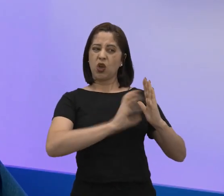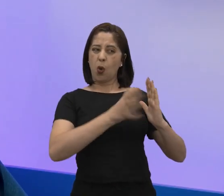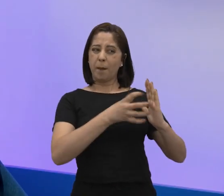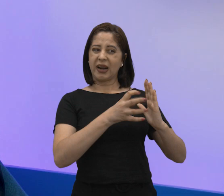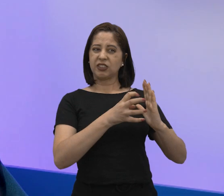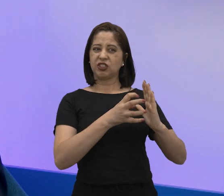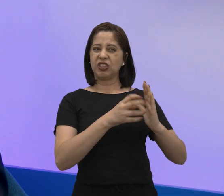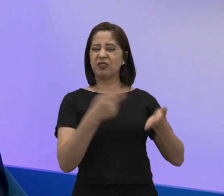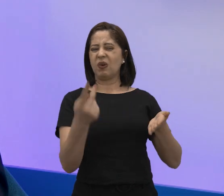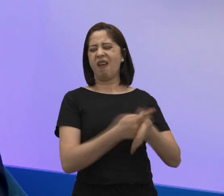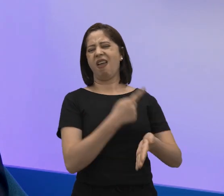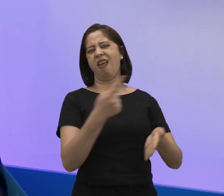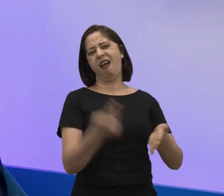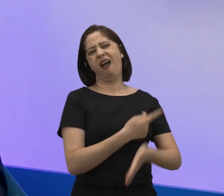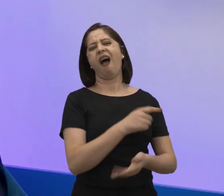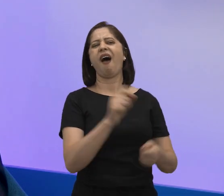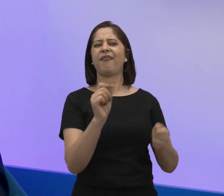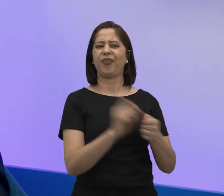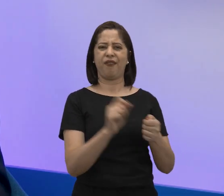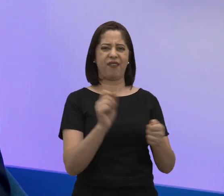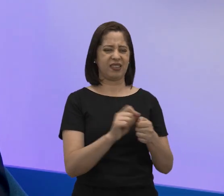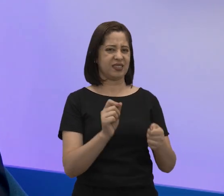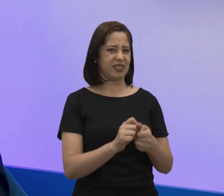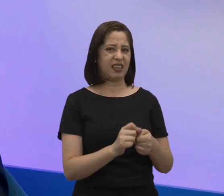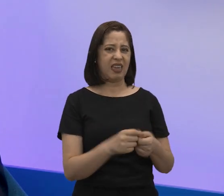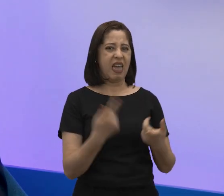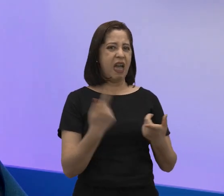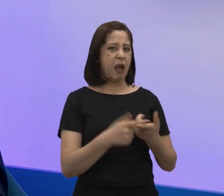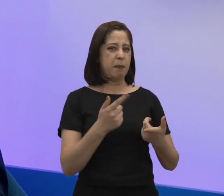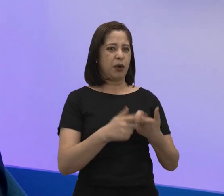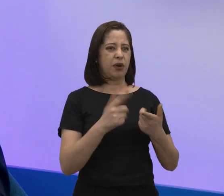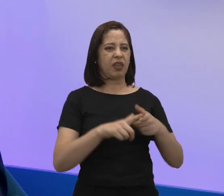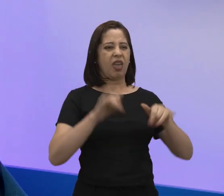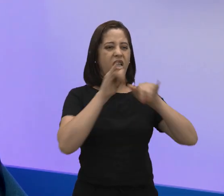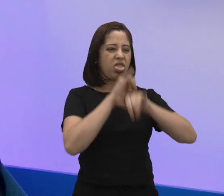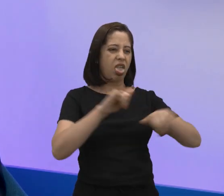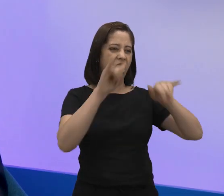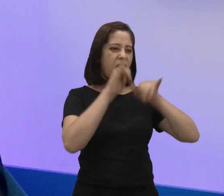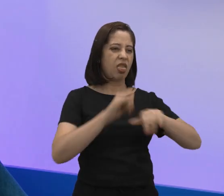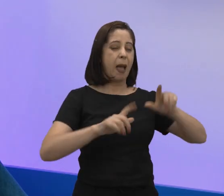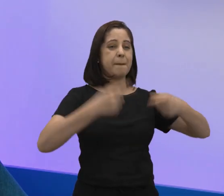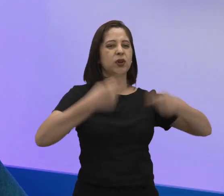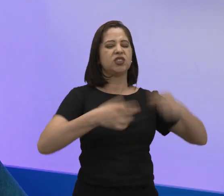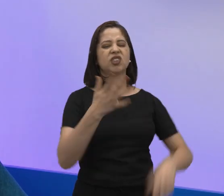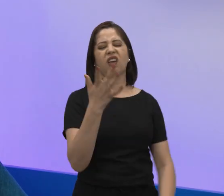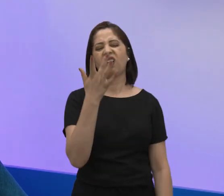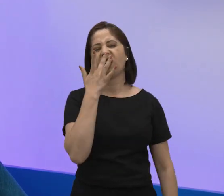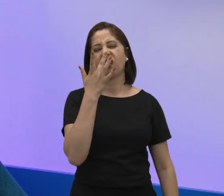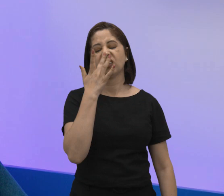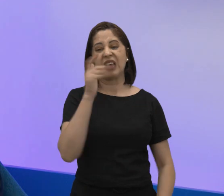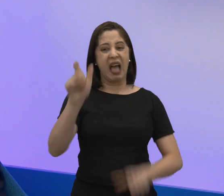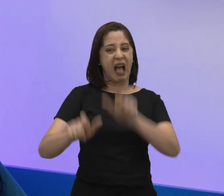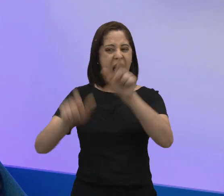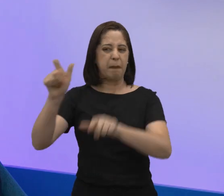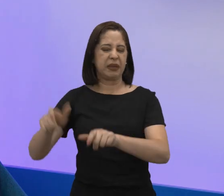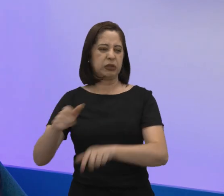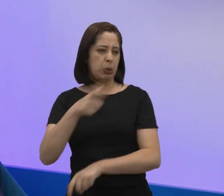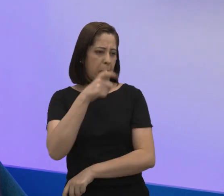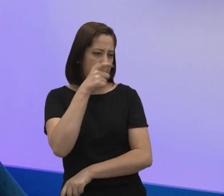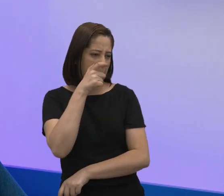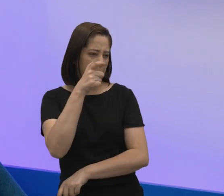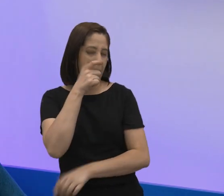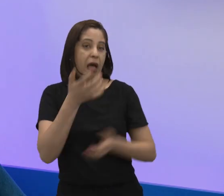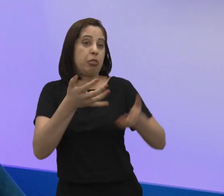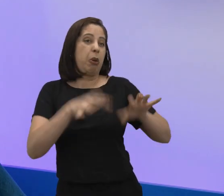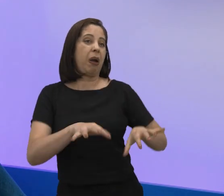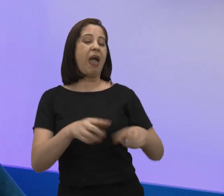forma errada. Eles são muito engessados, não é nem um pouco convidativa a comunicação, se torna chato. Então as pessoas acabam